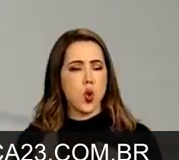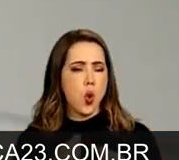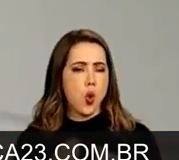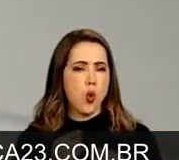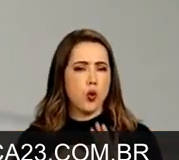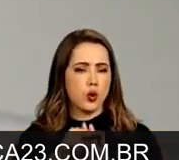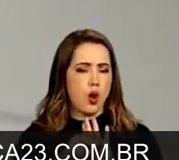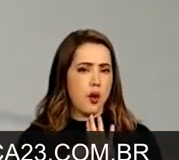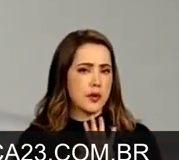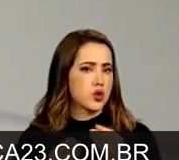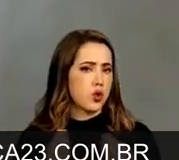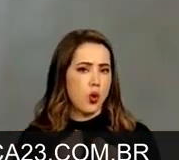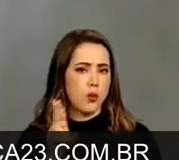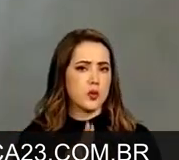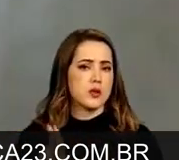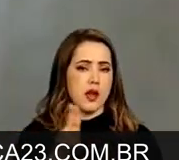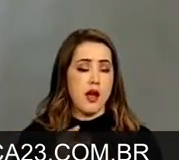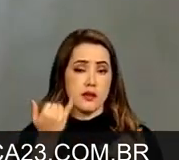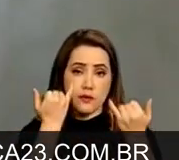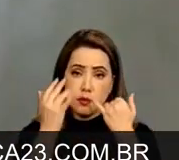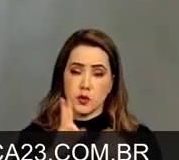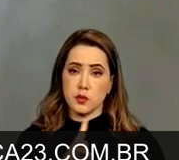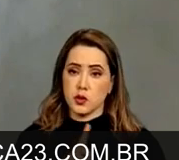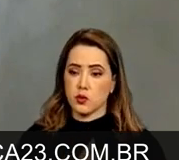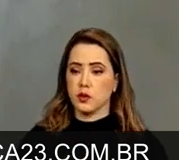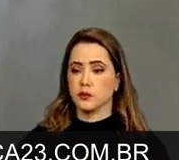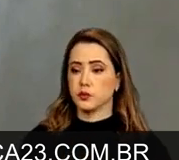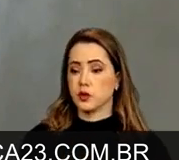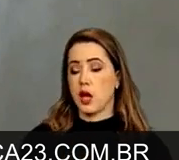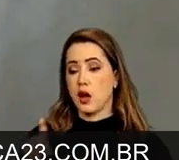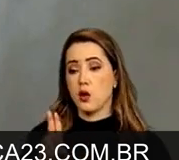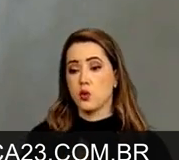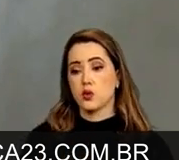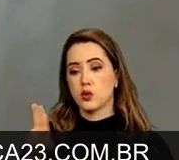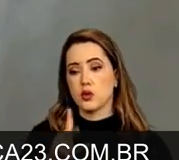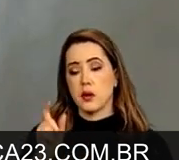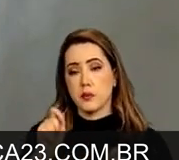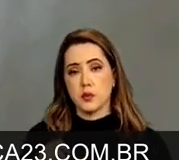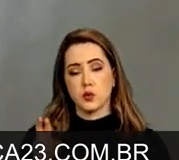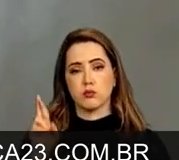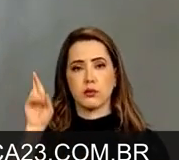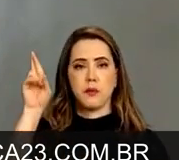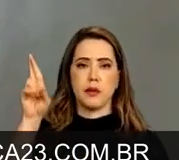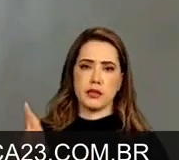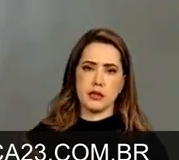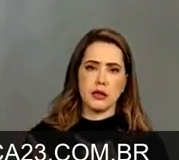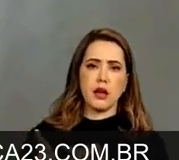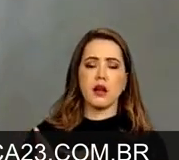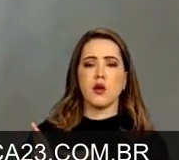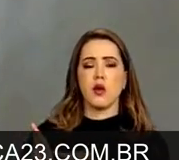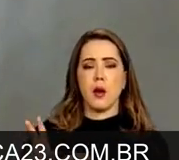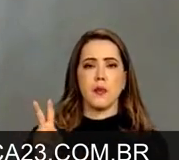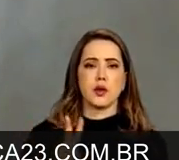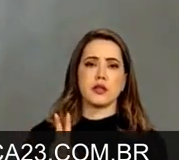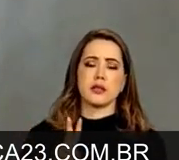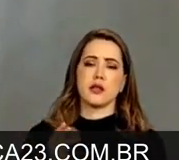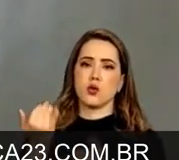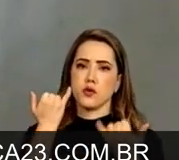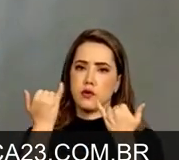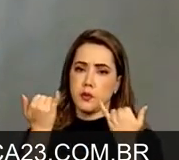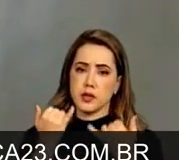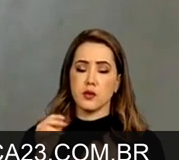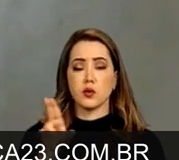de informações pessoais. Ela se materializa muito pela atuação da Autoridade Nacional de Proteção de Dados, tanto